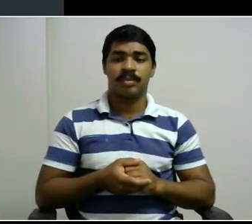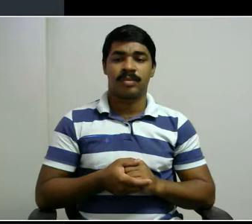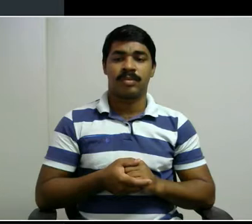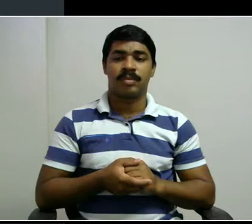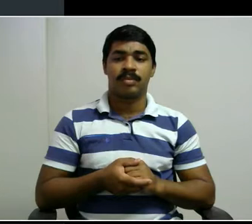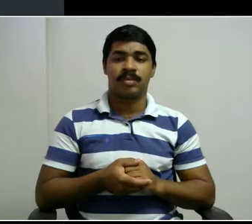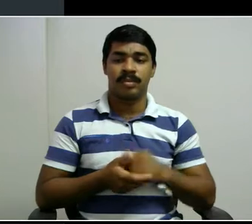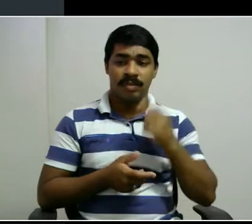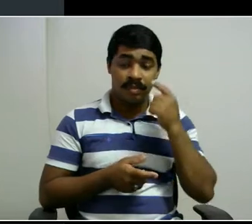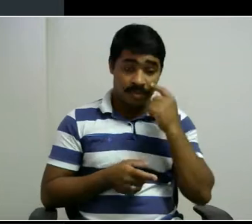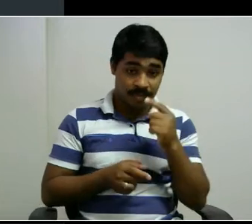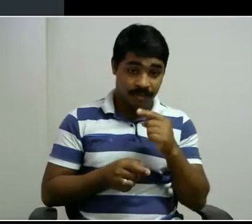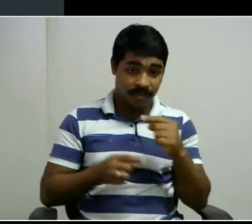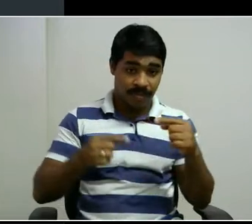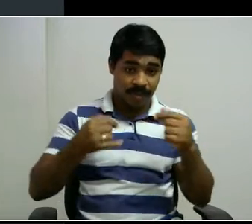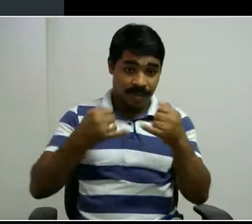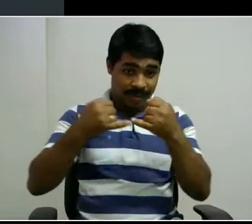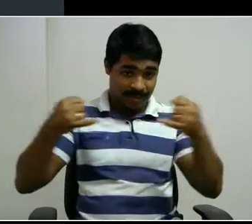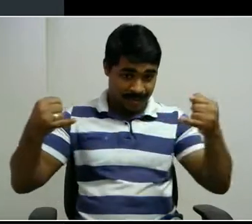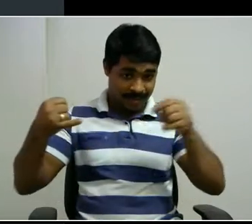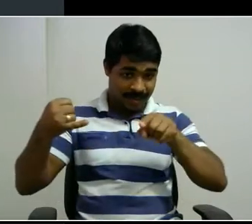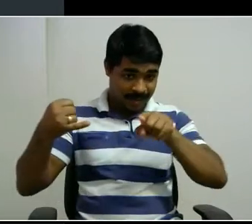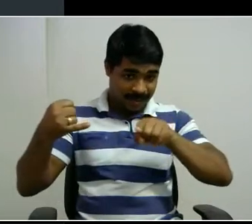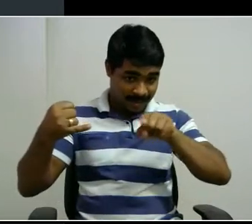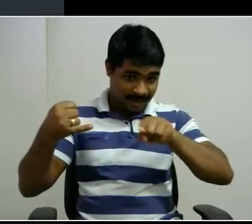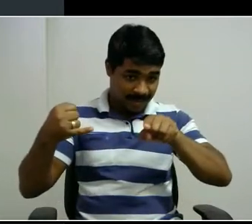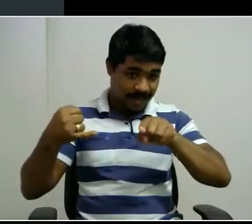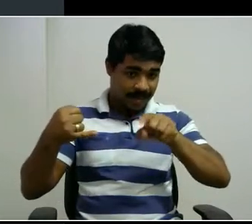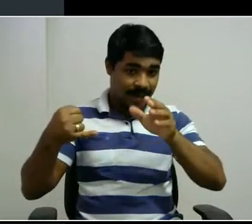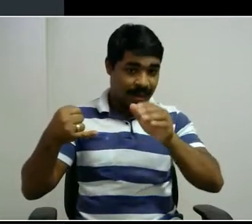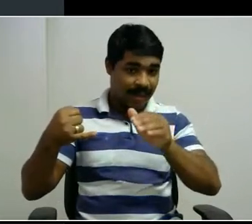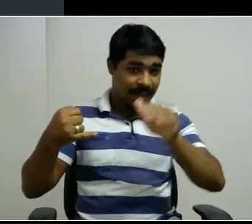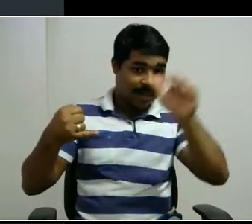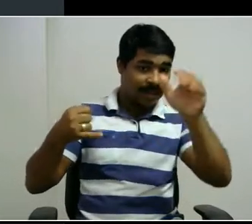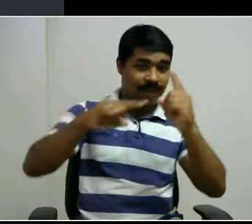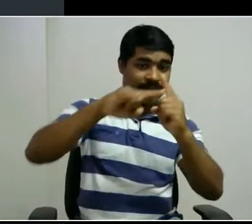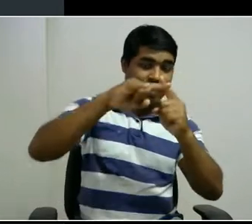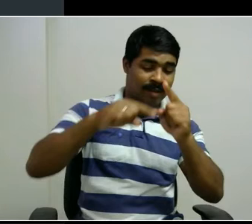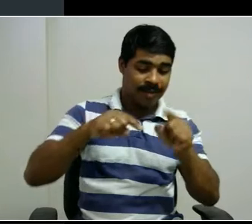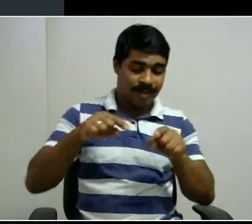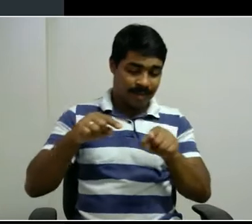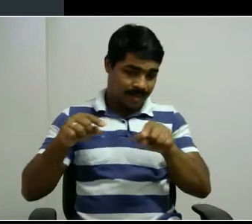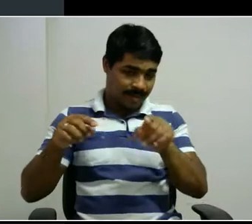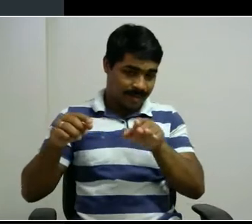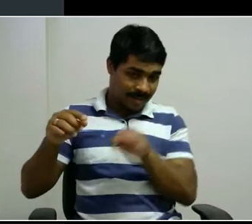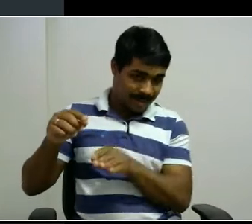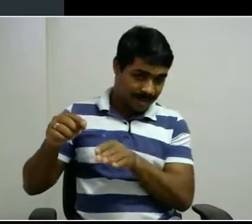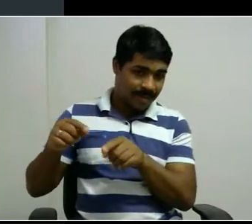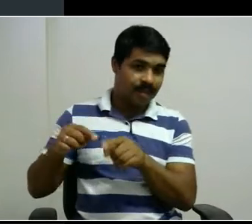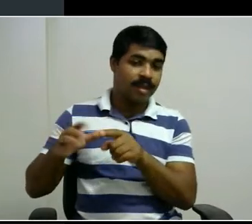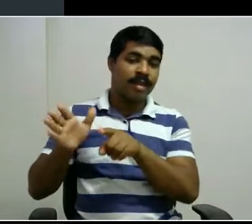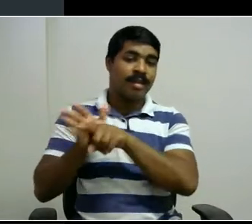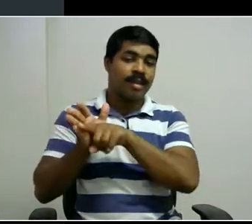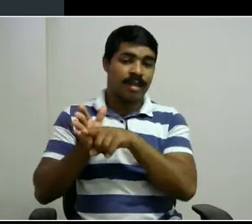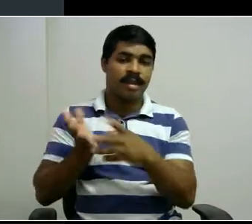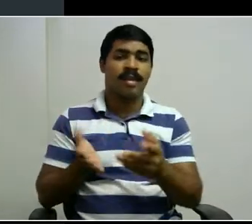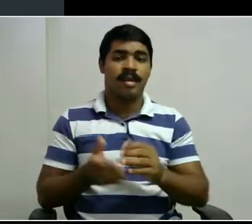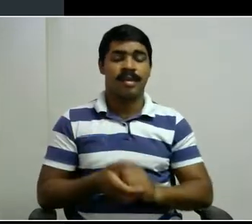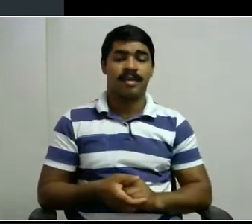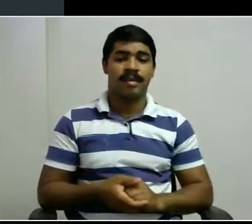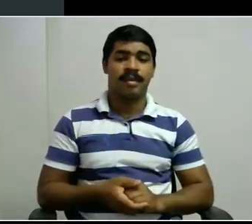Passou do eixo para cima, ela é positiva. Do eixo para baixo, ela é negativa. É essa a ideia que vocês têm que ter em mente. E como é que eu escrevo esse quadrinho aqui,